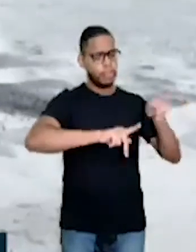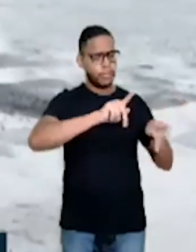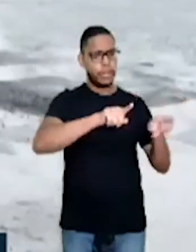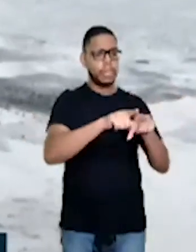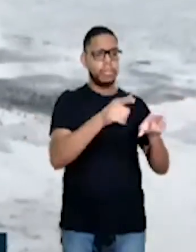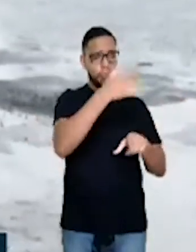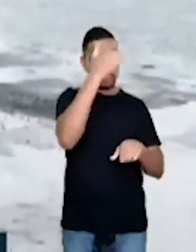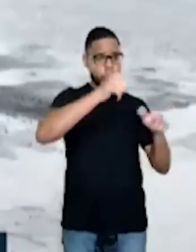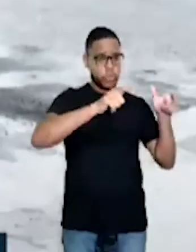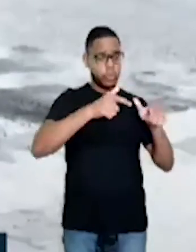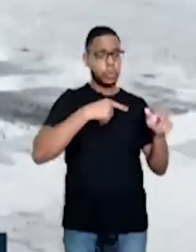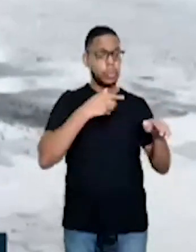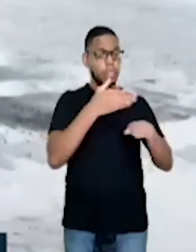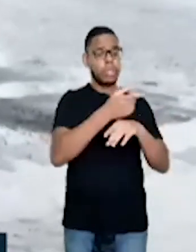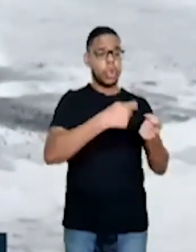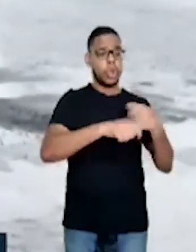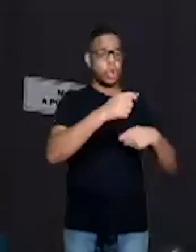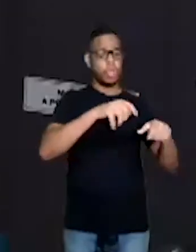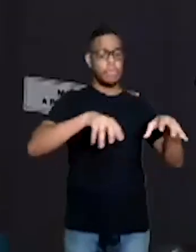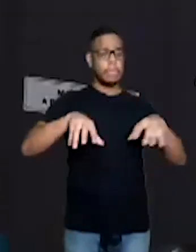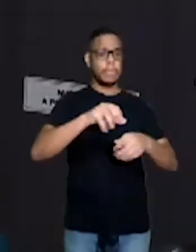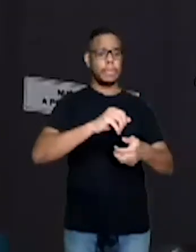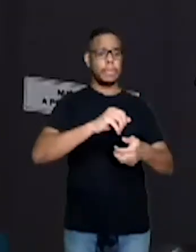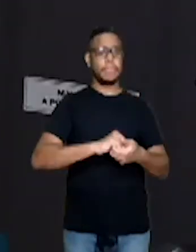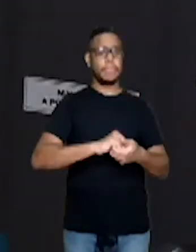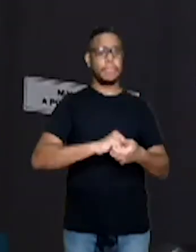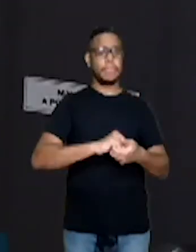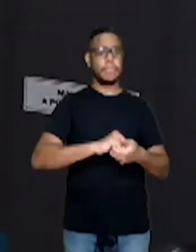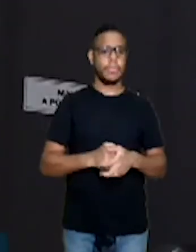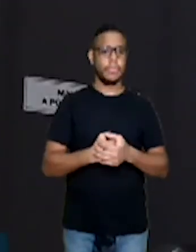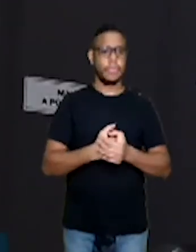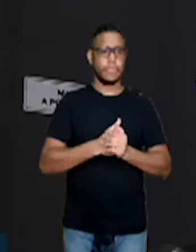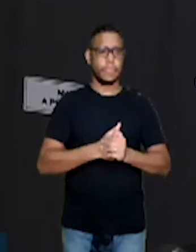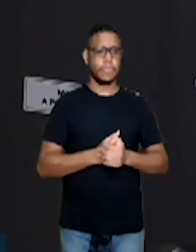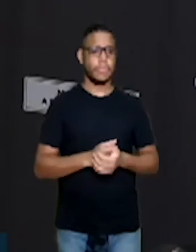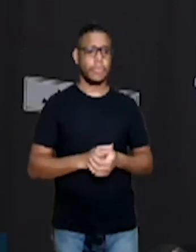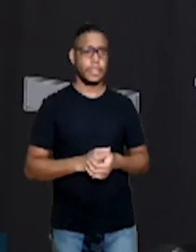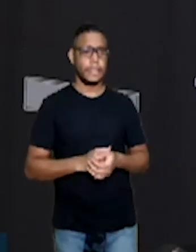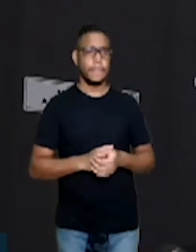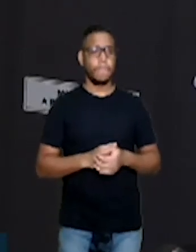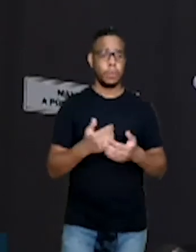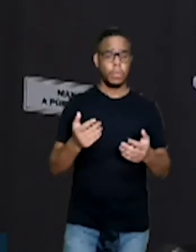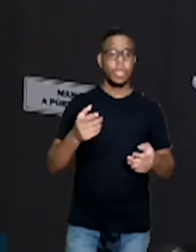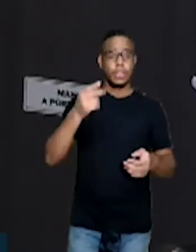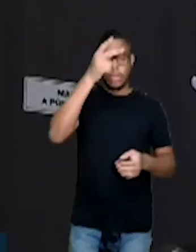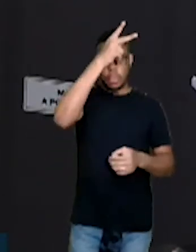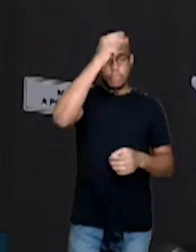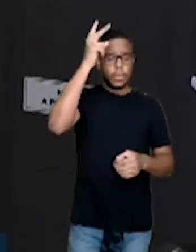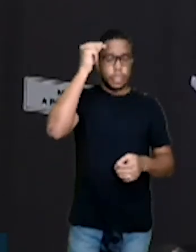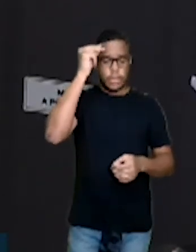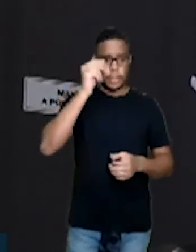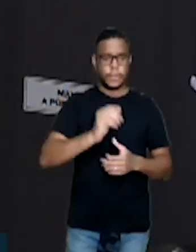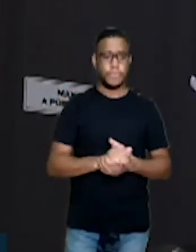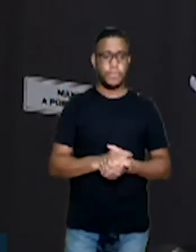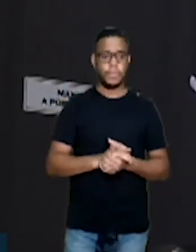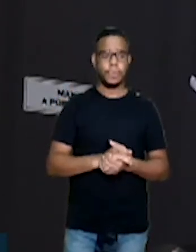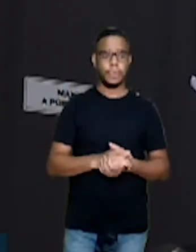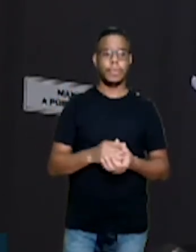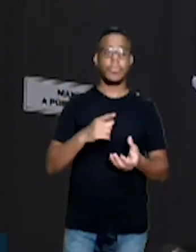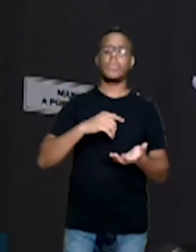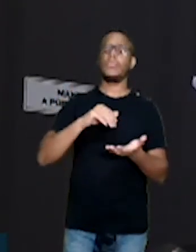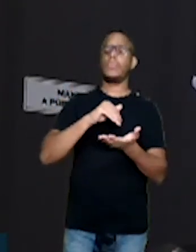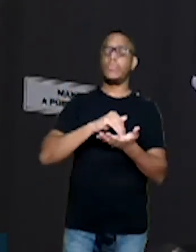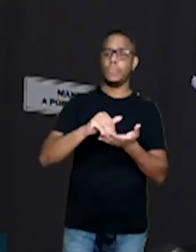o estabelecimento comerciante. Bom, é isso. Senhor prefeito, está com o secretário